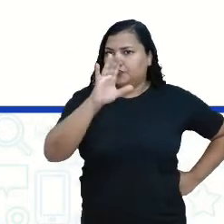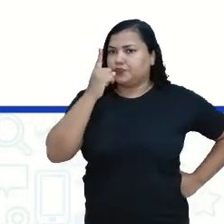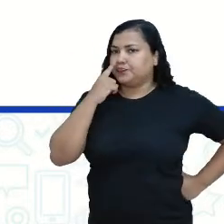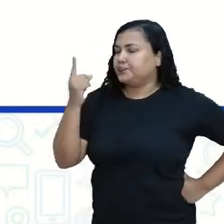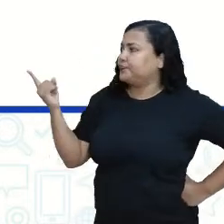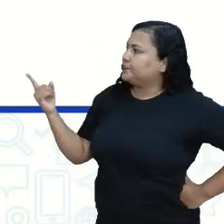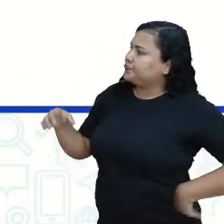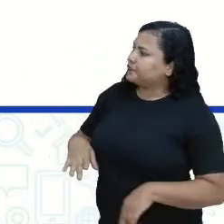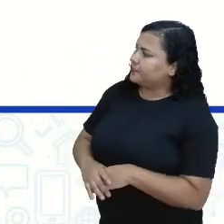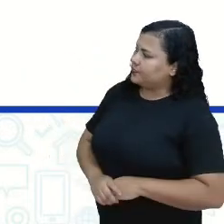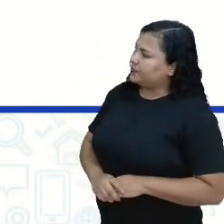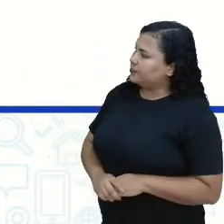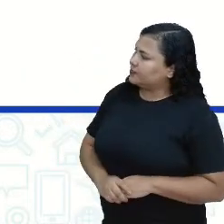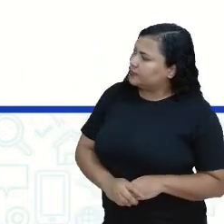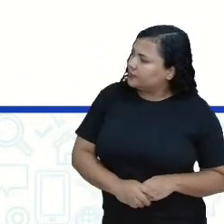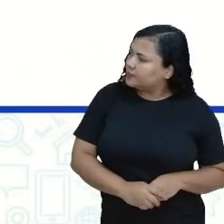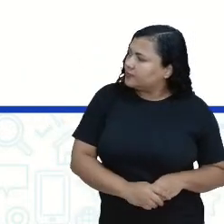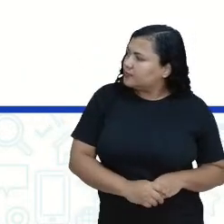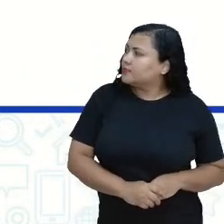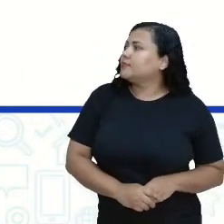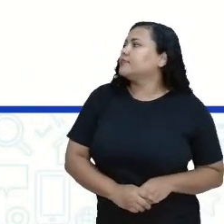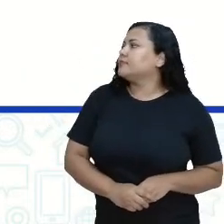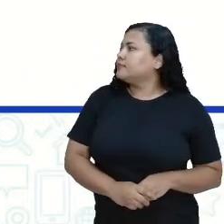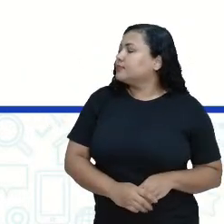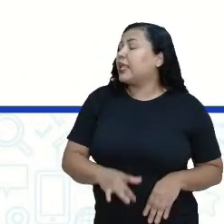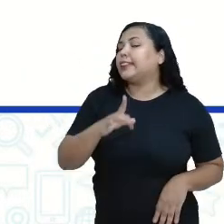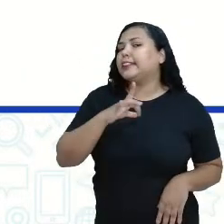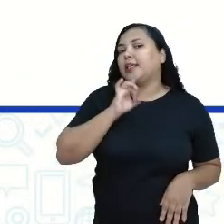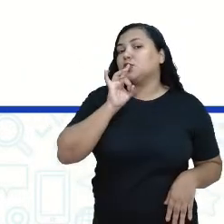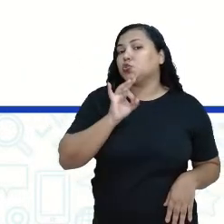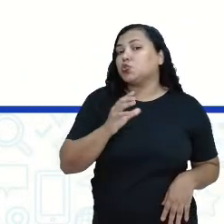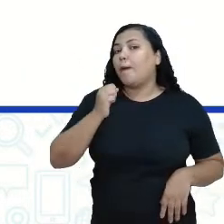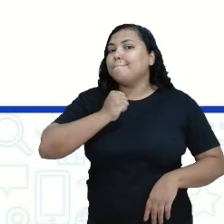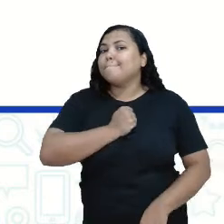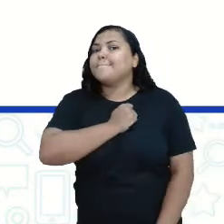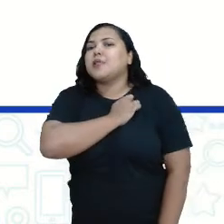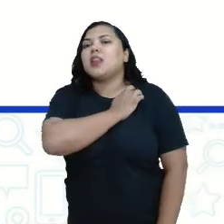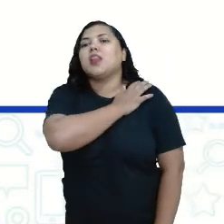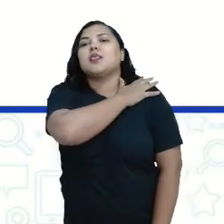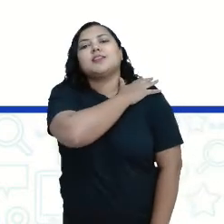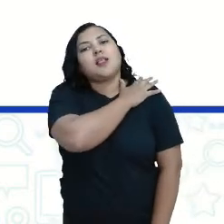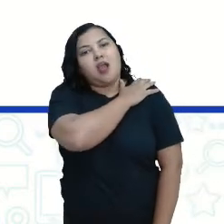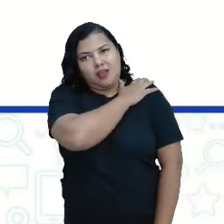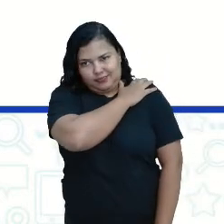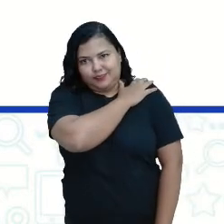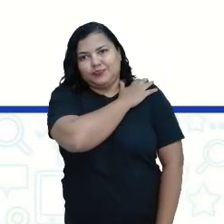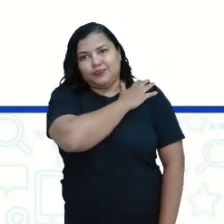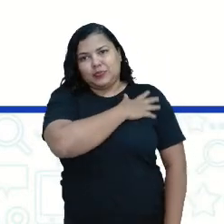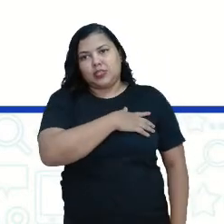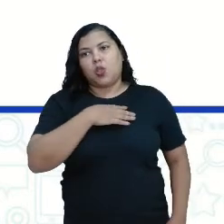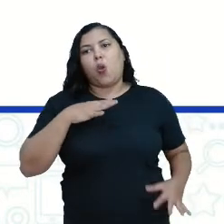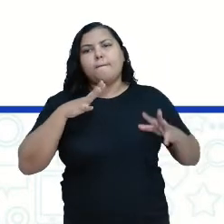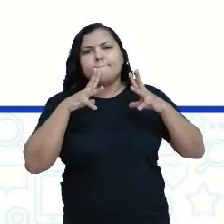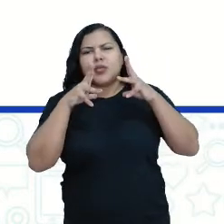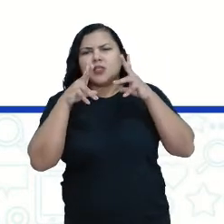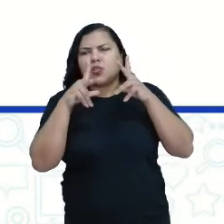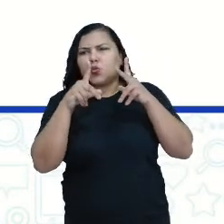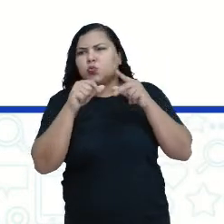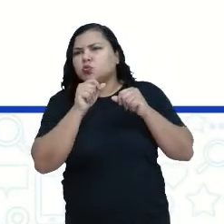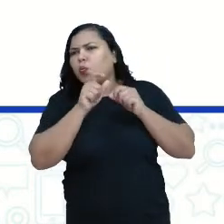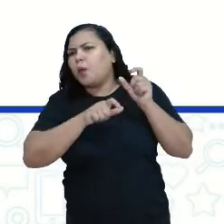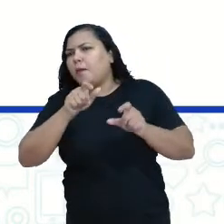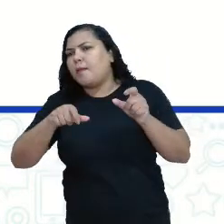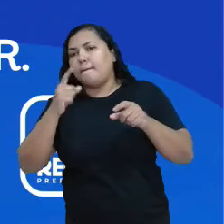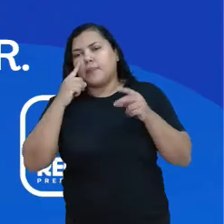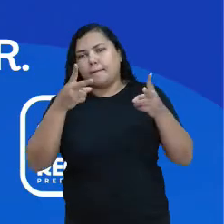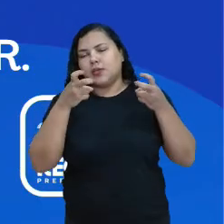tem a presença apenas de militares em destaque na cena. Toda a imagem, quando a gente observa, eu